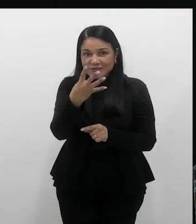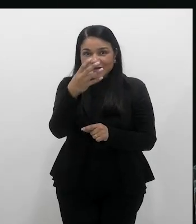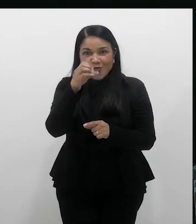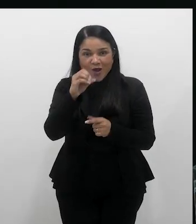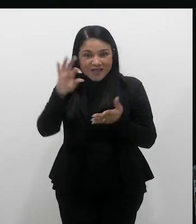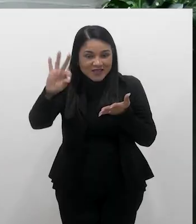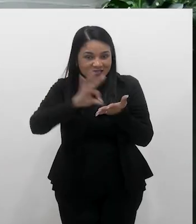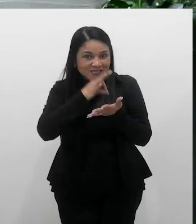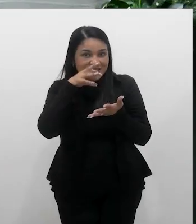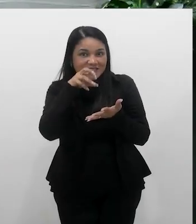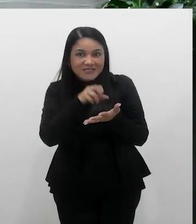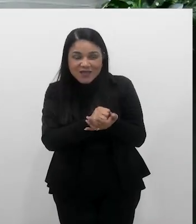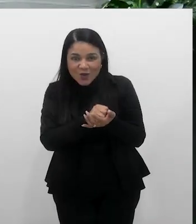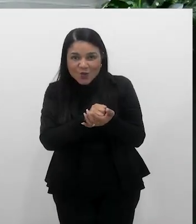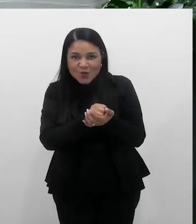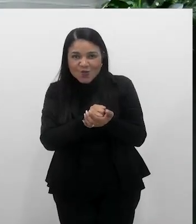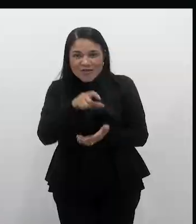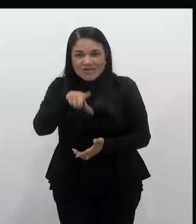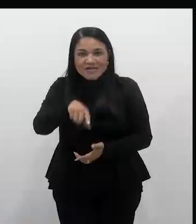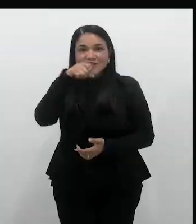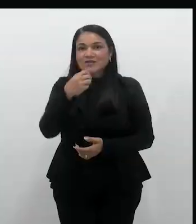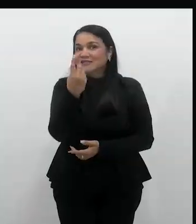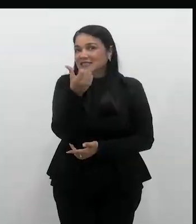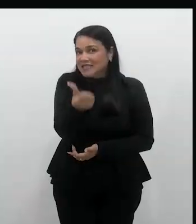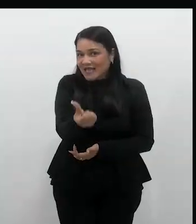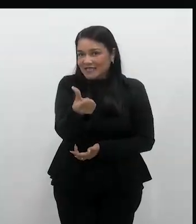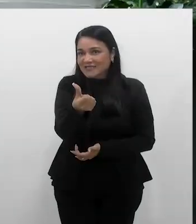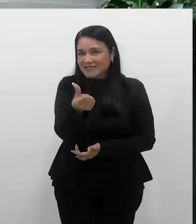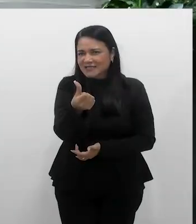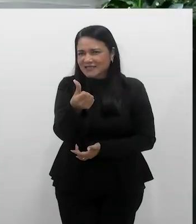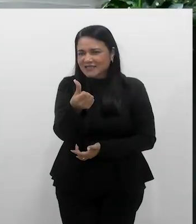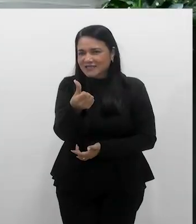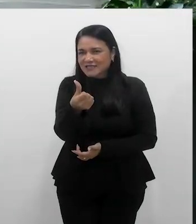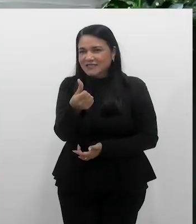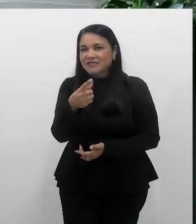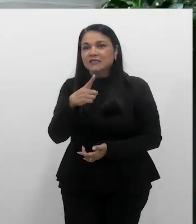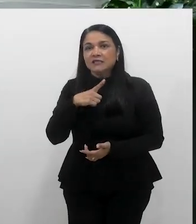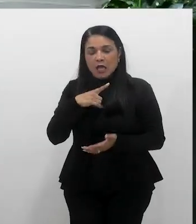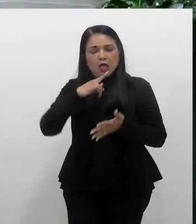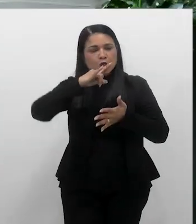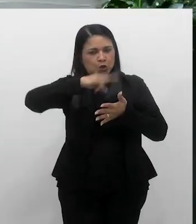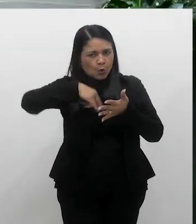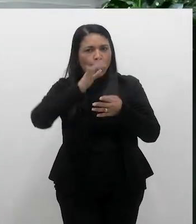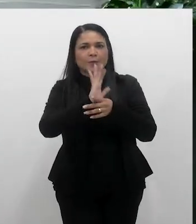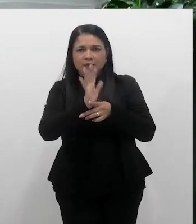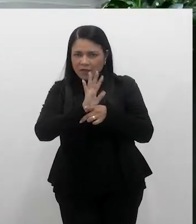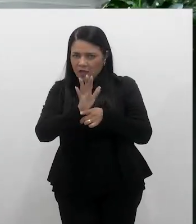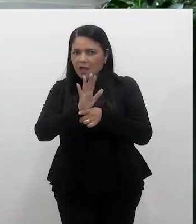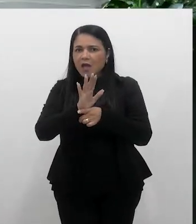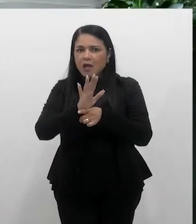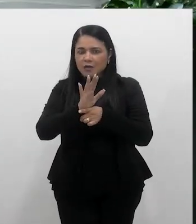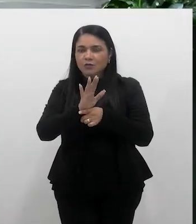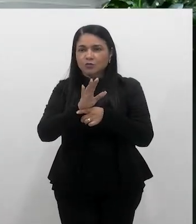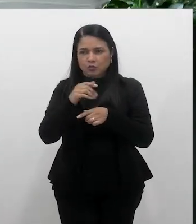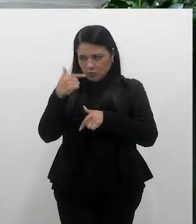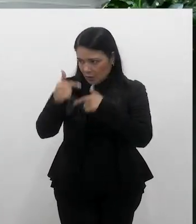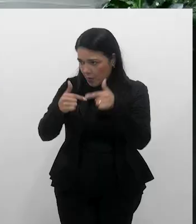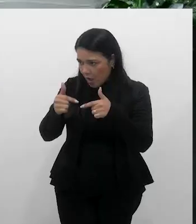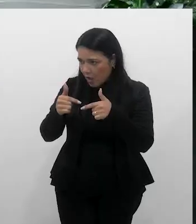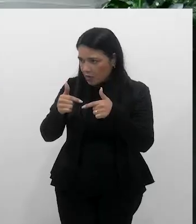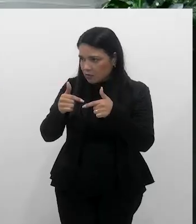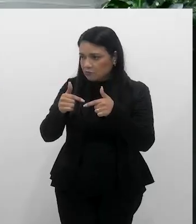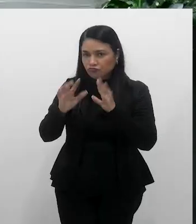240 inscrições. Eu acho que, além disso, você tem muitos olhares. Documentário? Em documentário... Sobre esse